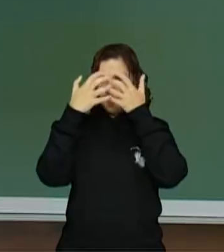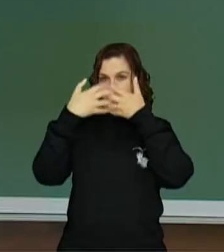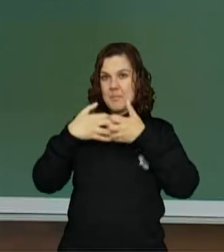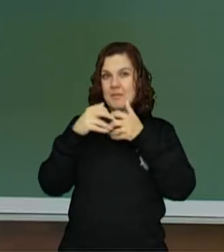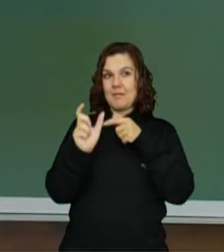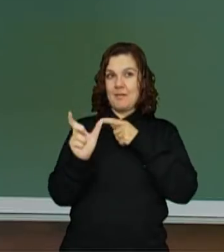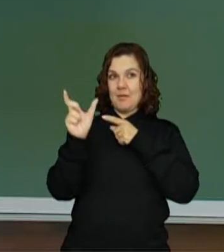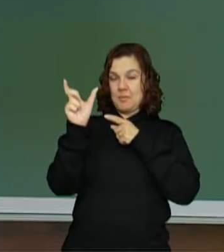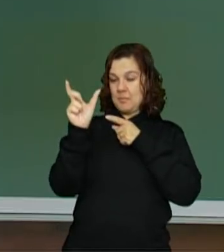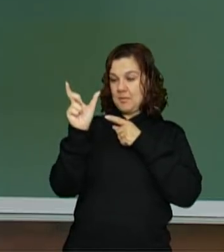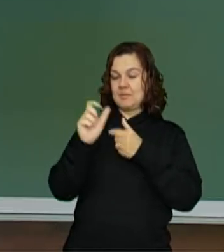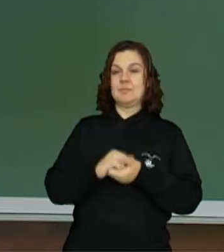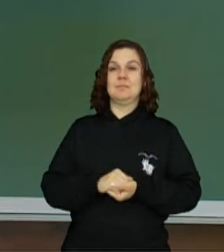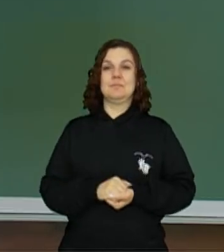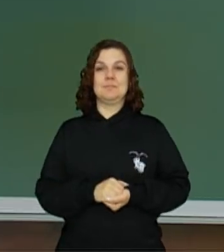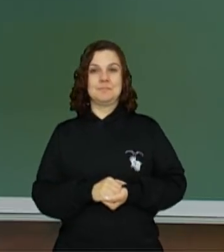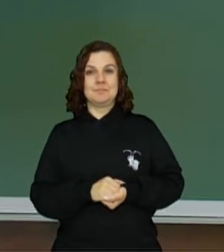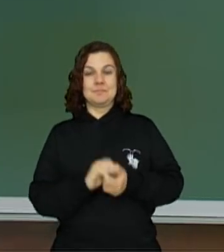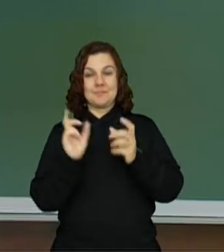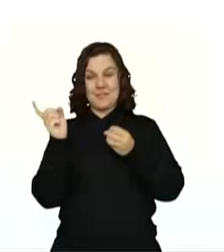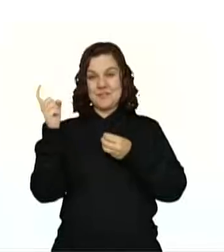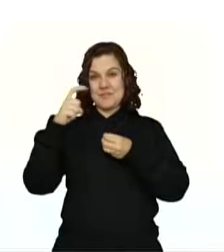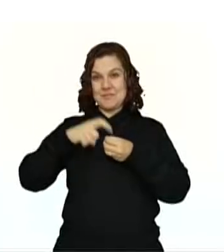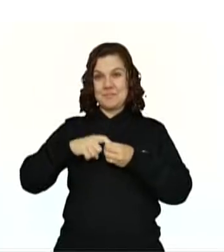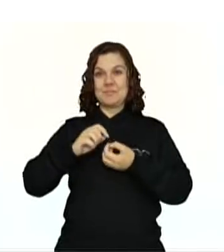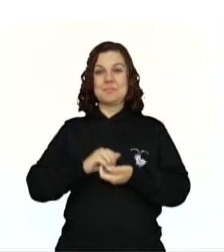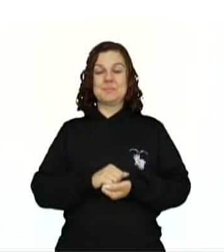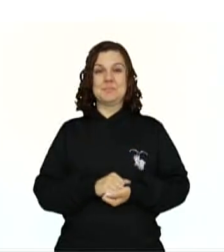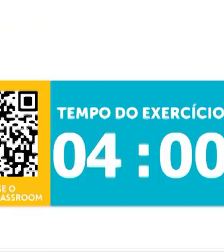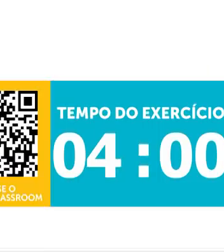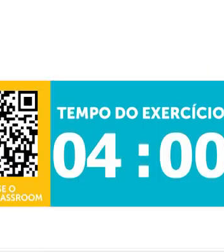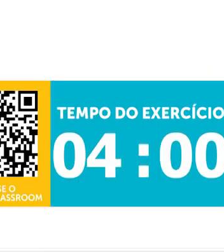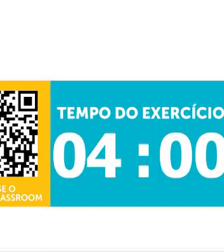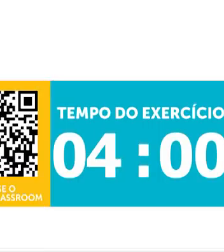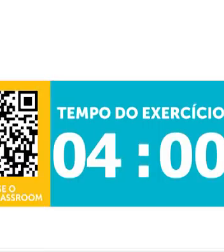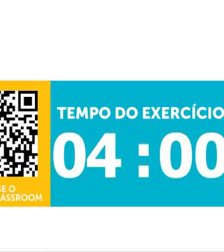pensar sobre essa resposta. E já voltamos.